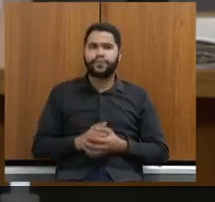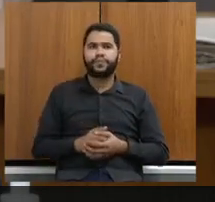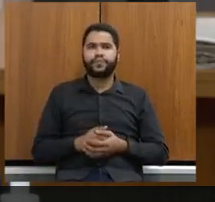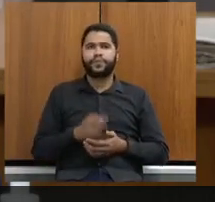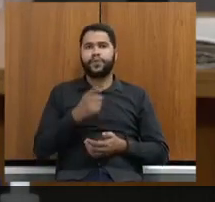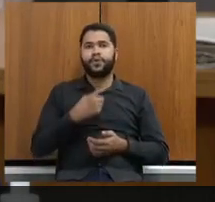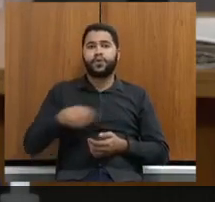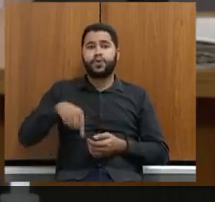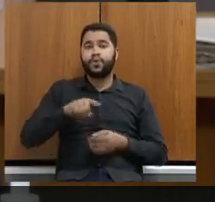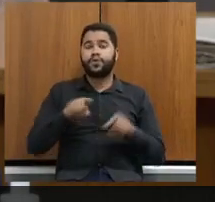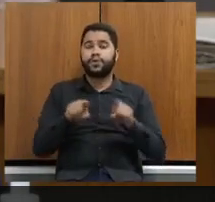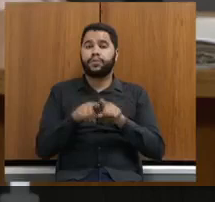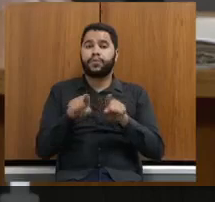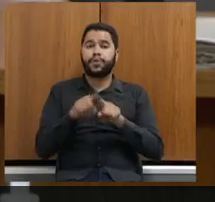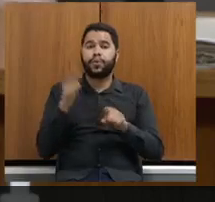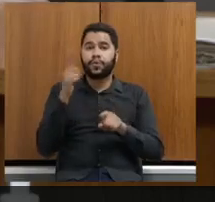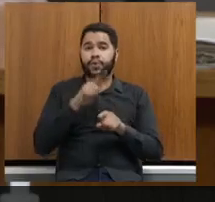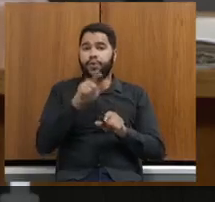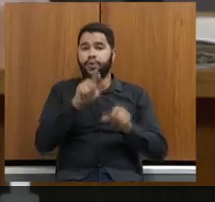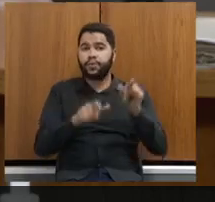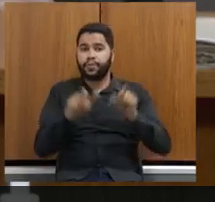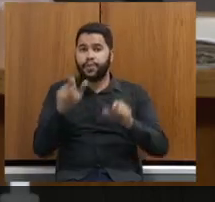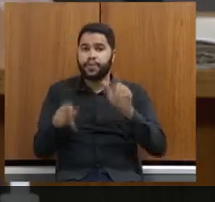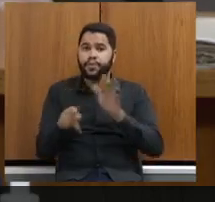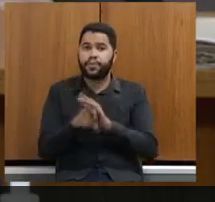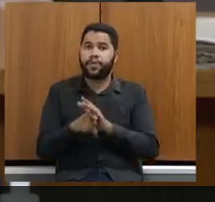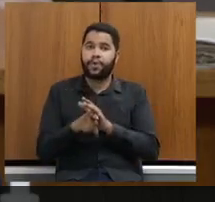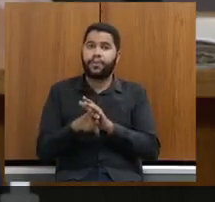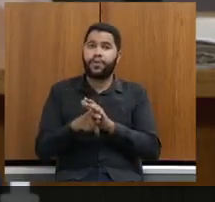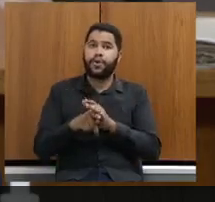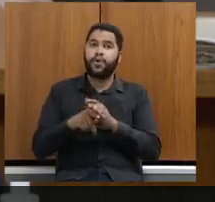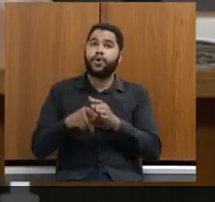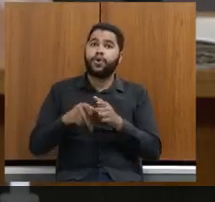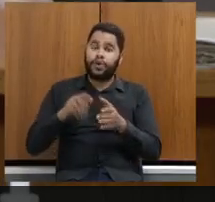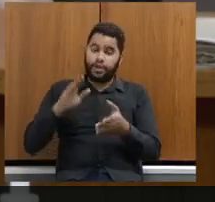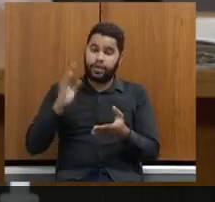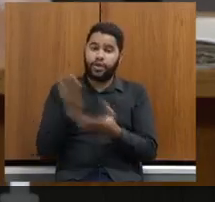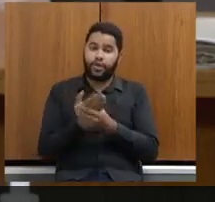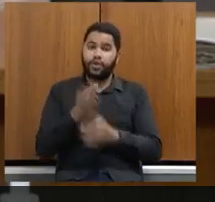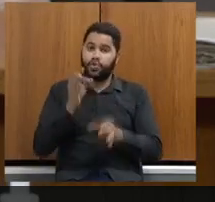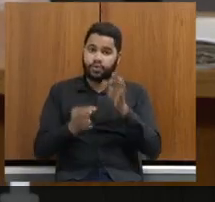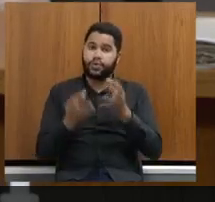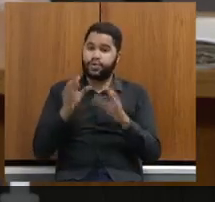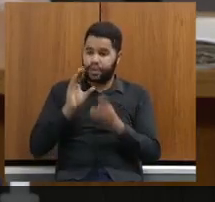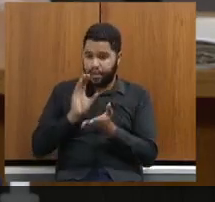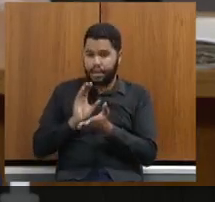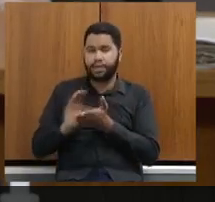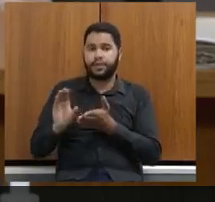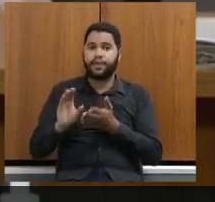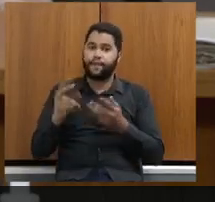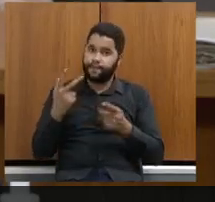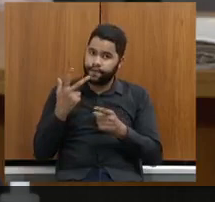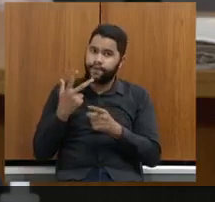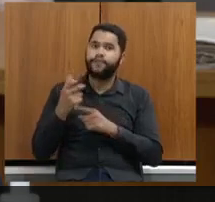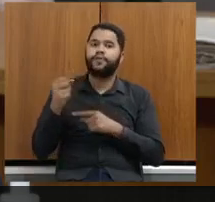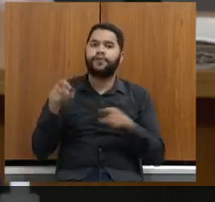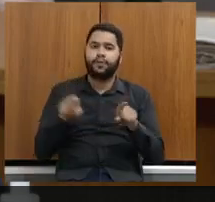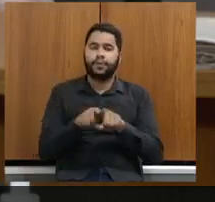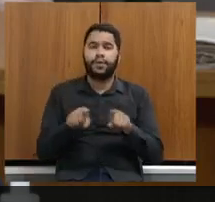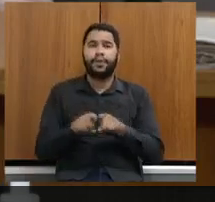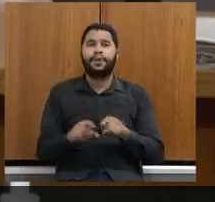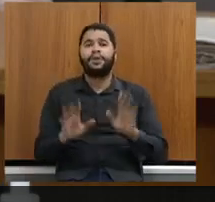nós conseguimos inclusive que as pessoas que tivesse entrado na justiça que também recebessem por parte do governo Então já foi uma vitória muito grande